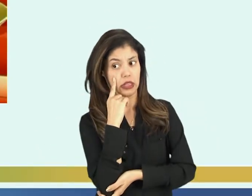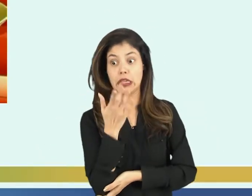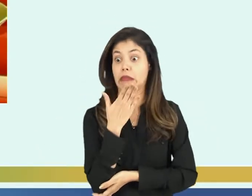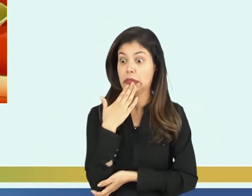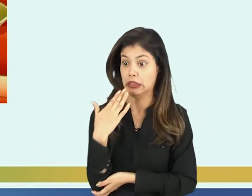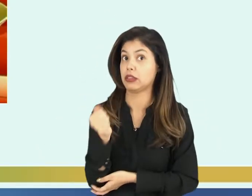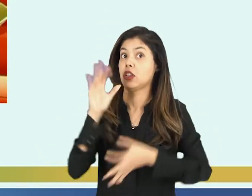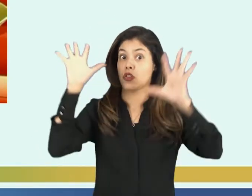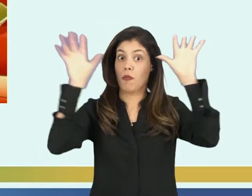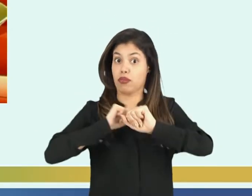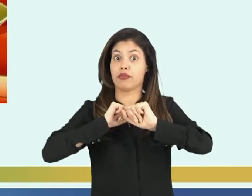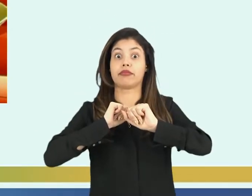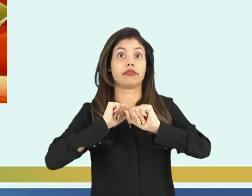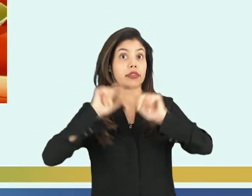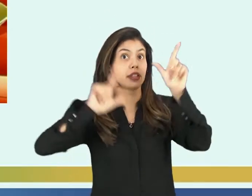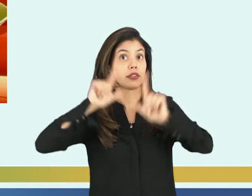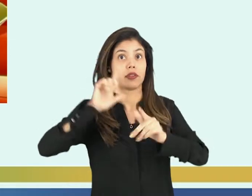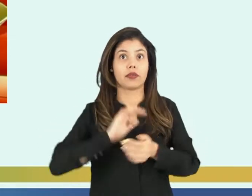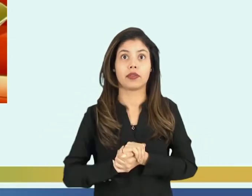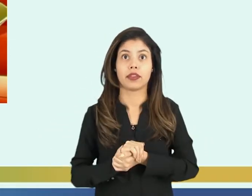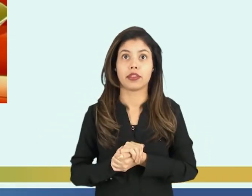Melhor desligar essa TV.